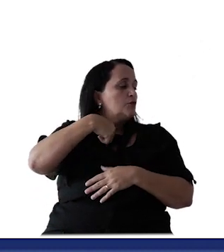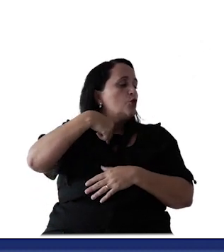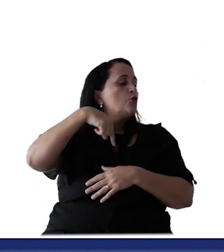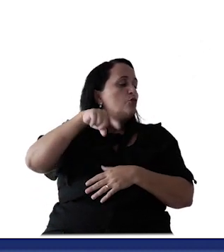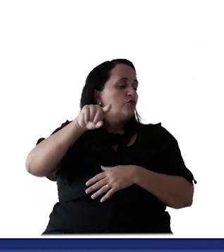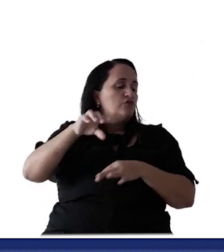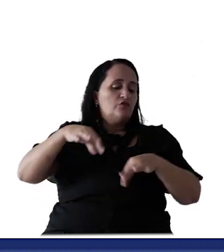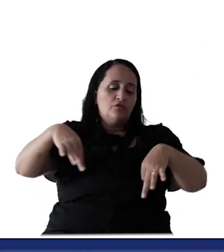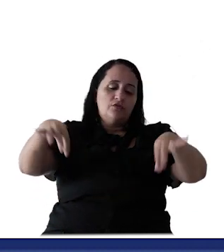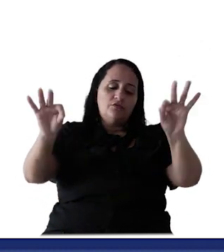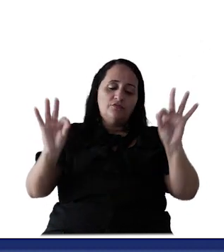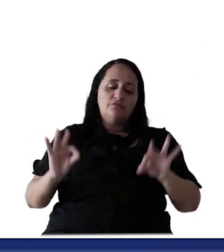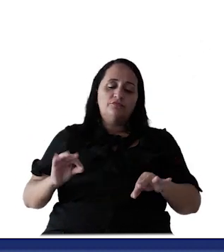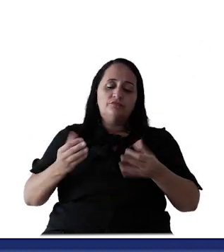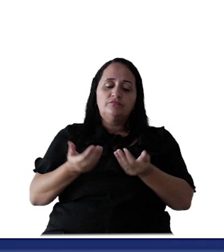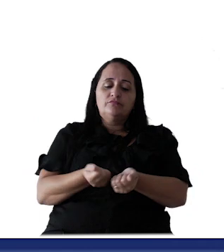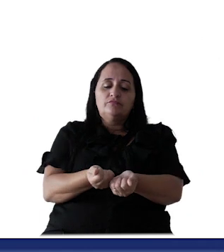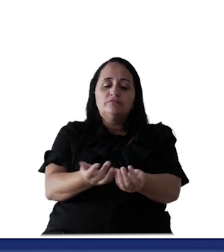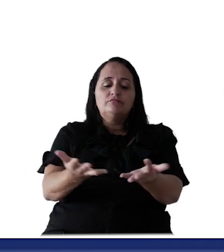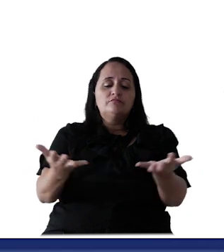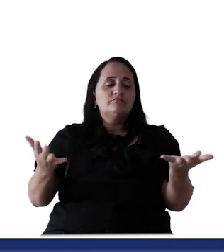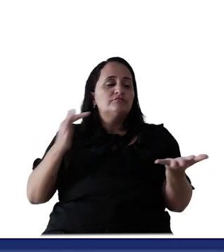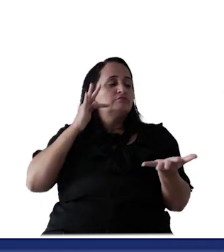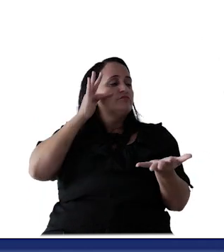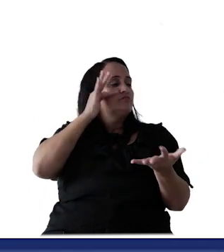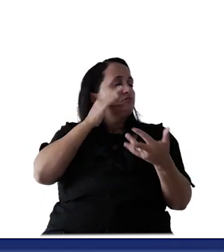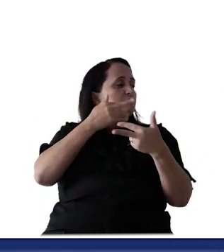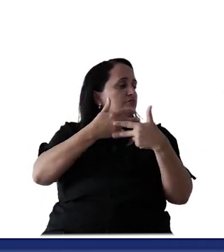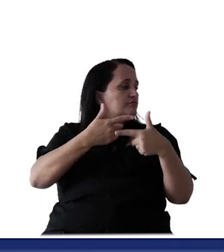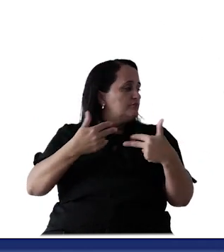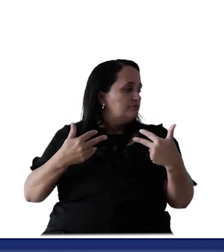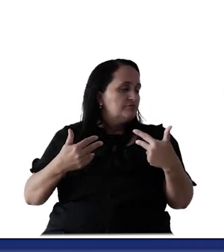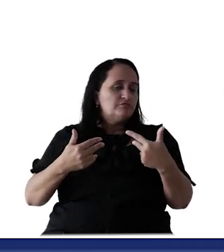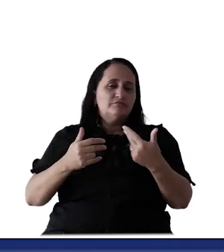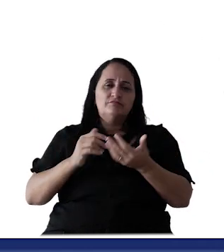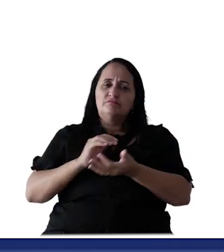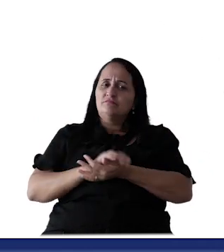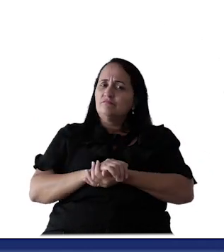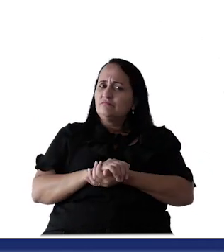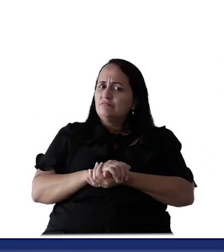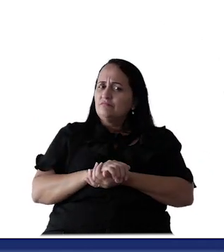um piquenique. Observa bem, novamente a palavra